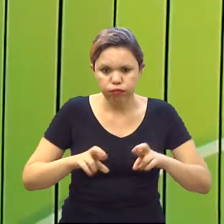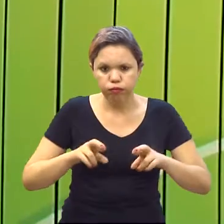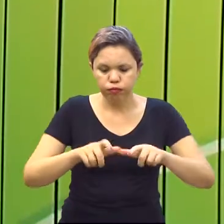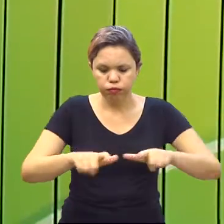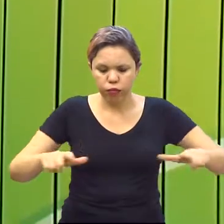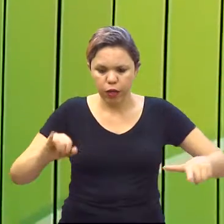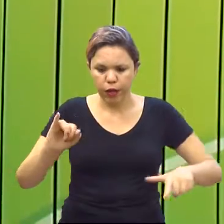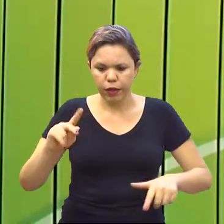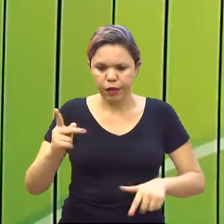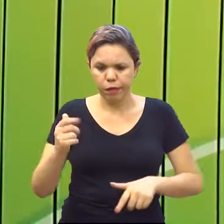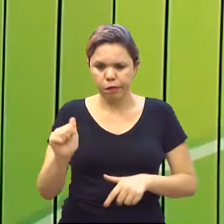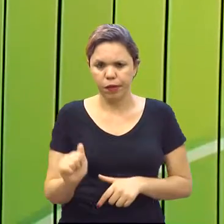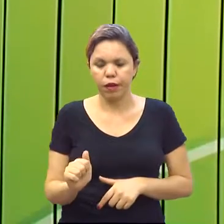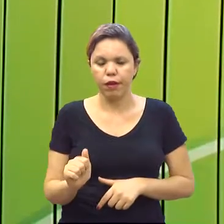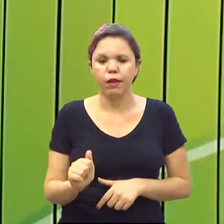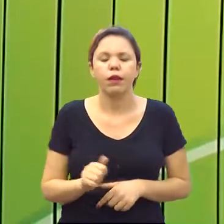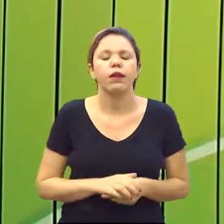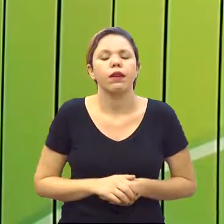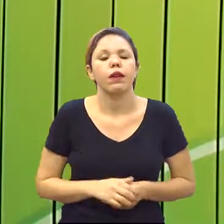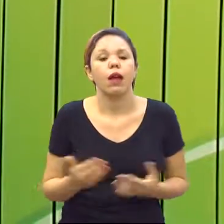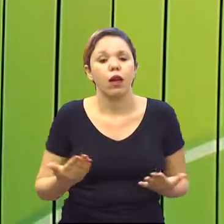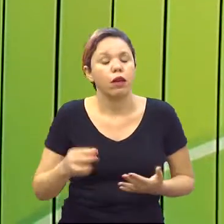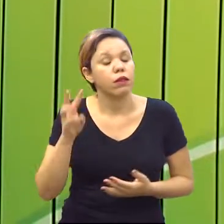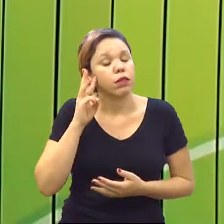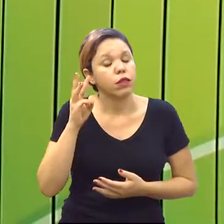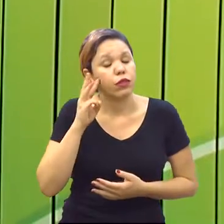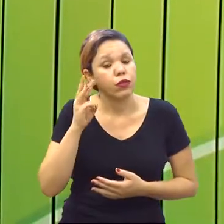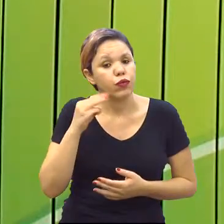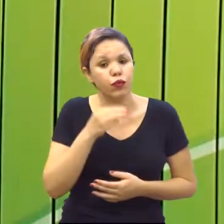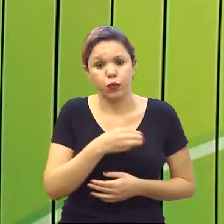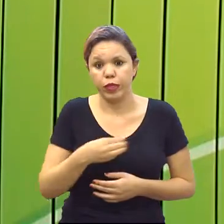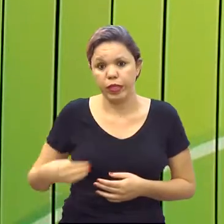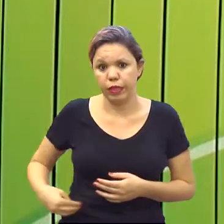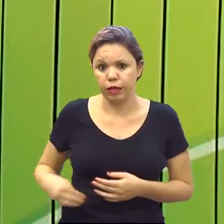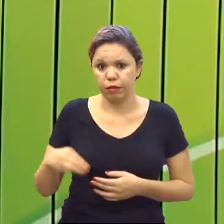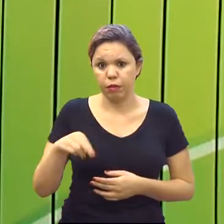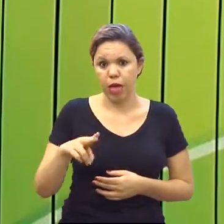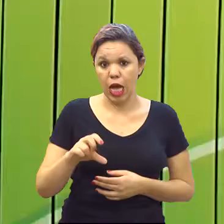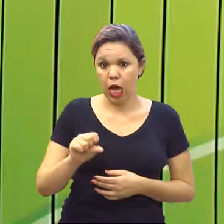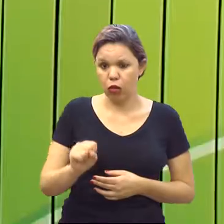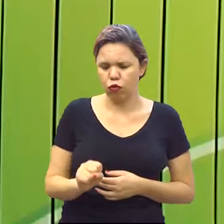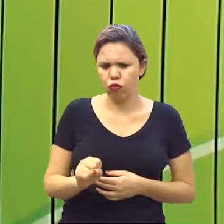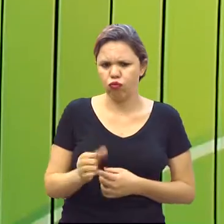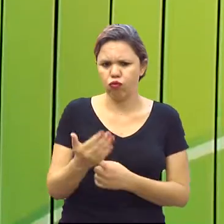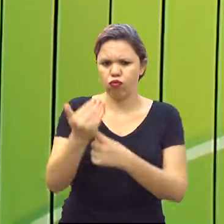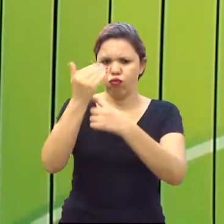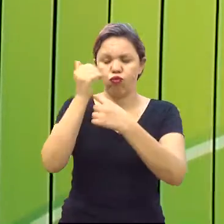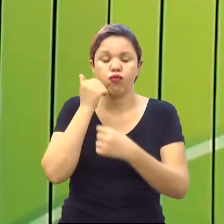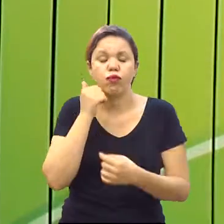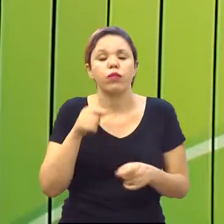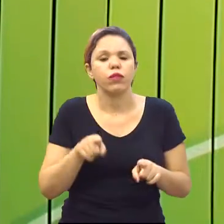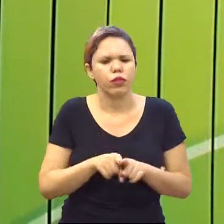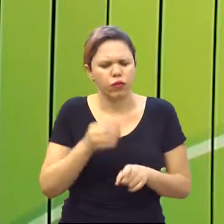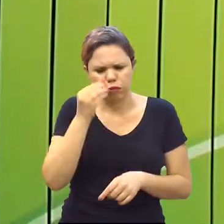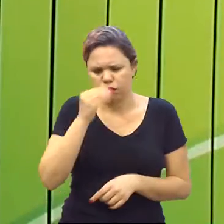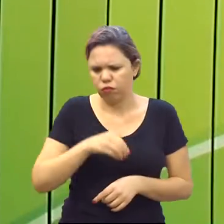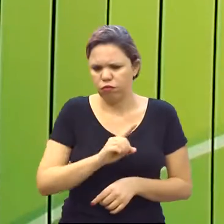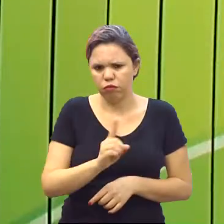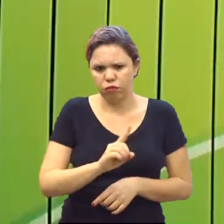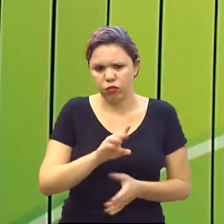da terra do INPE, a Lúbia Vinhas. Nesta terça, o ministro de Ciência e Tecnologia, Marcos Pontes, negou que ela tenha